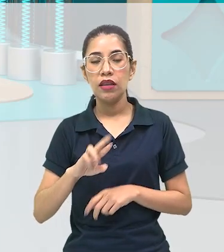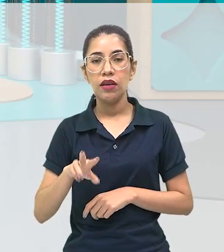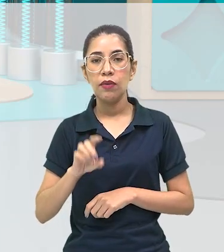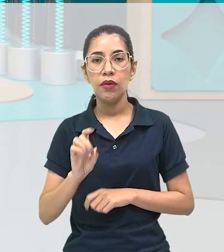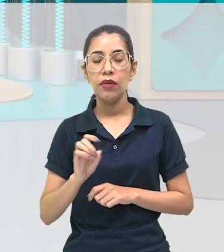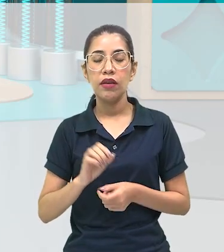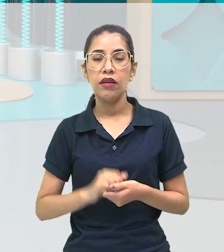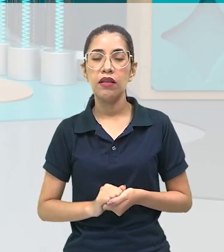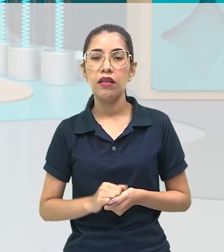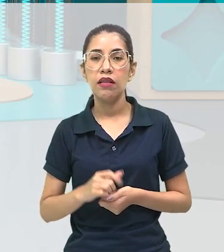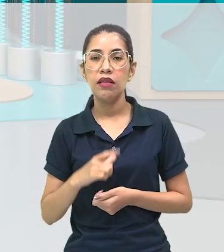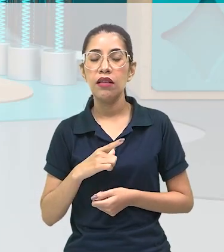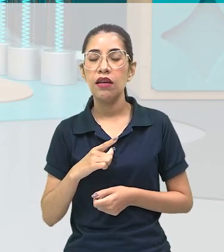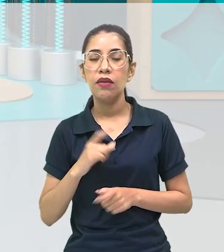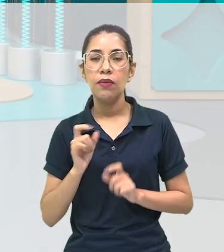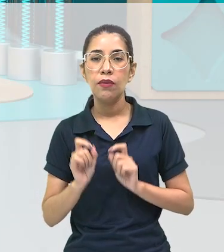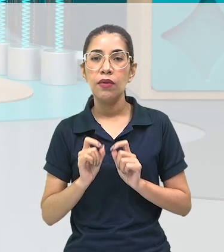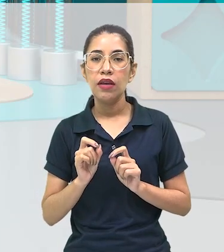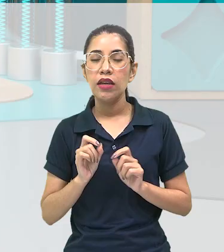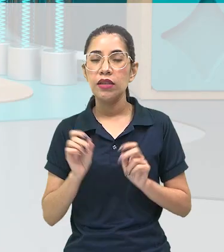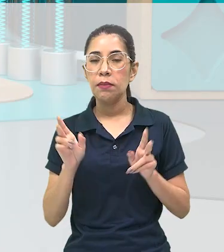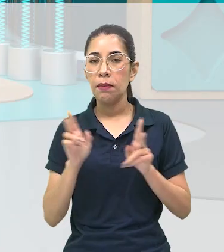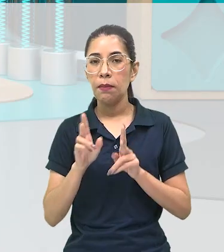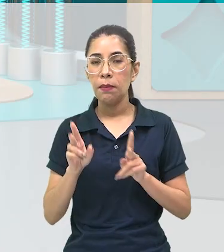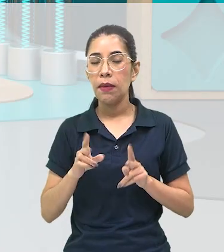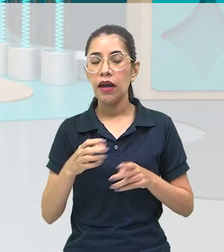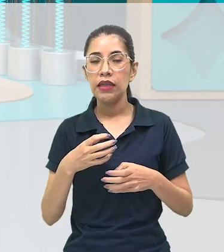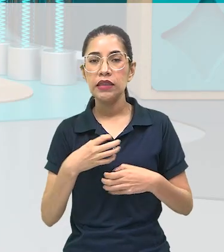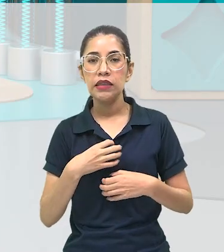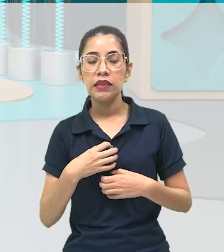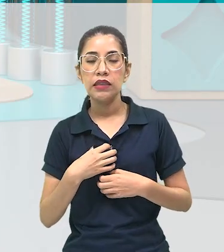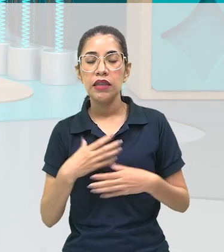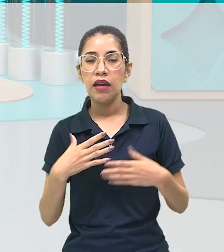de se harmonizar, não existe questão de